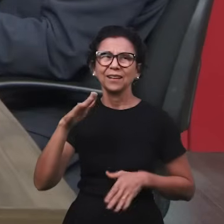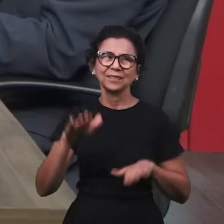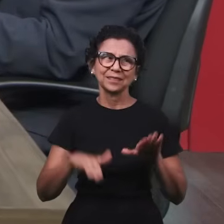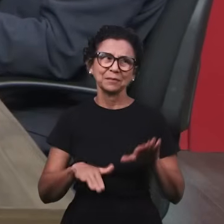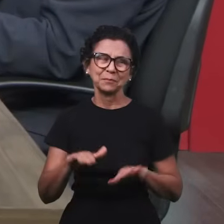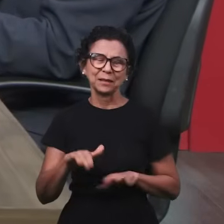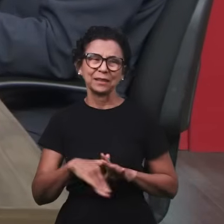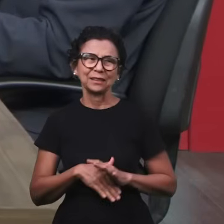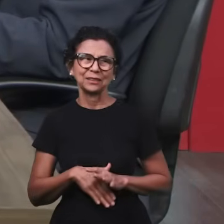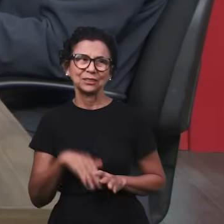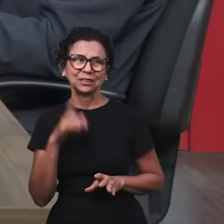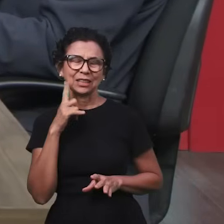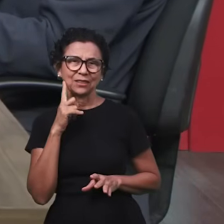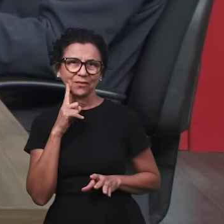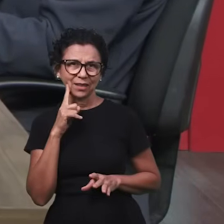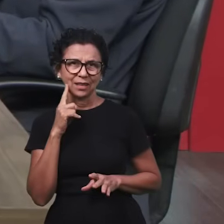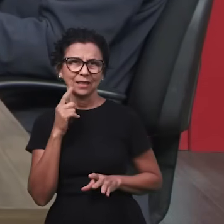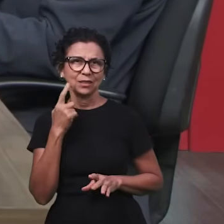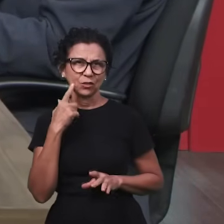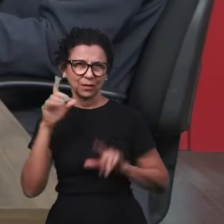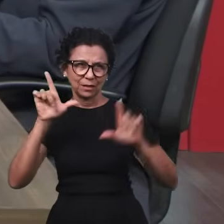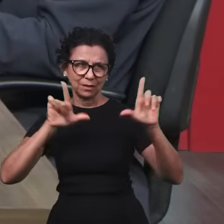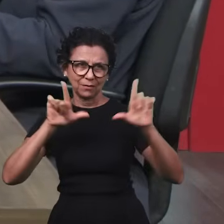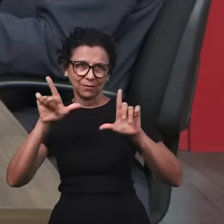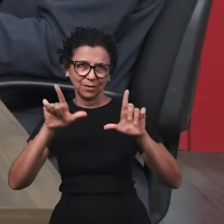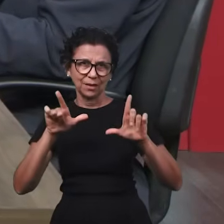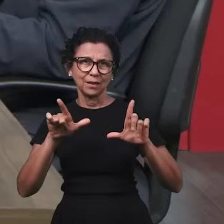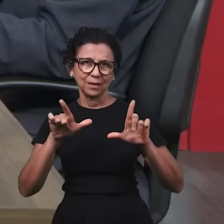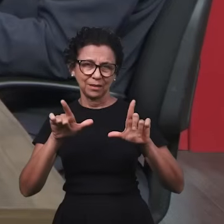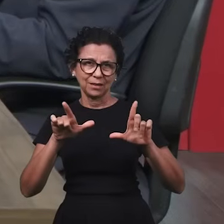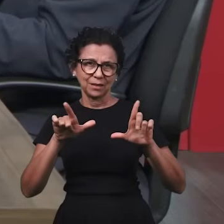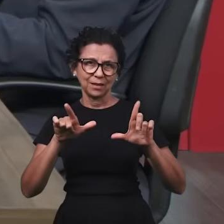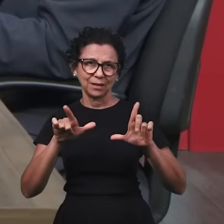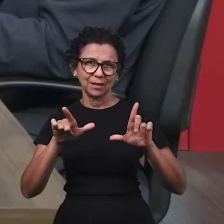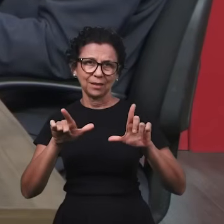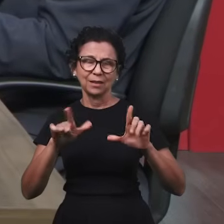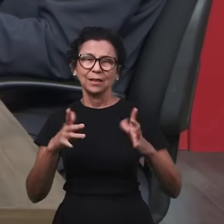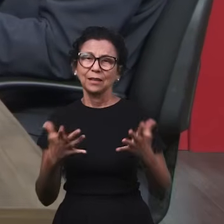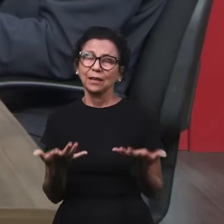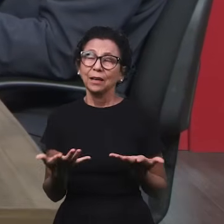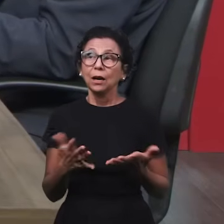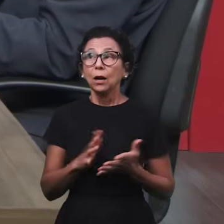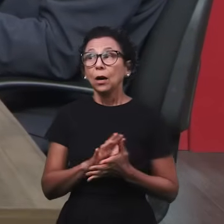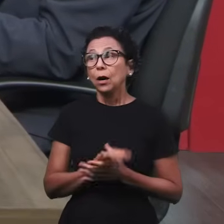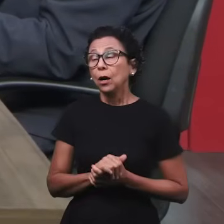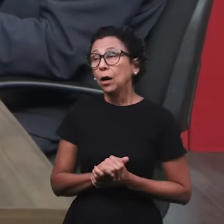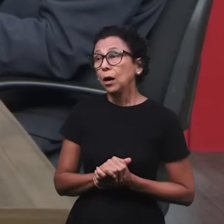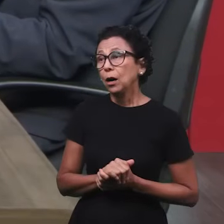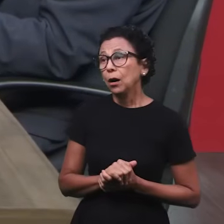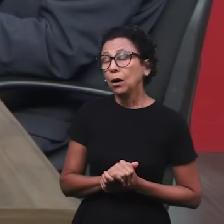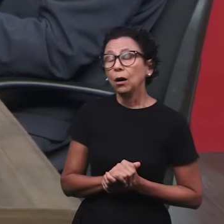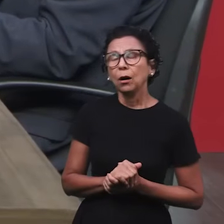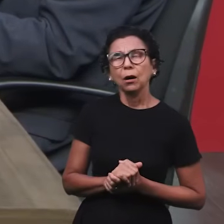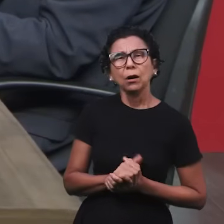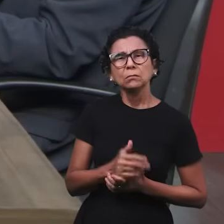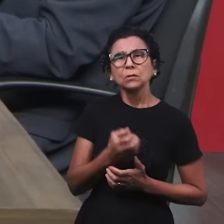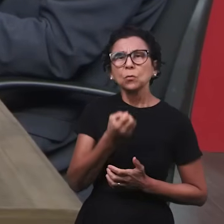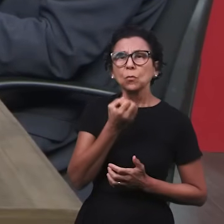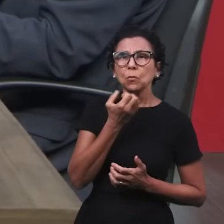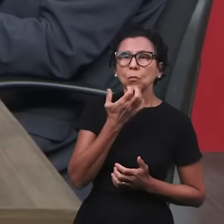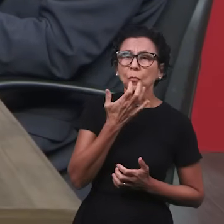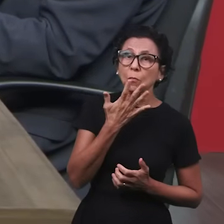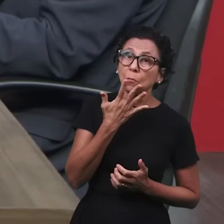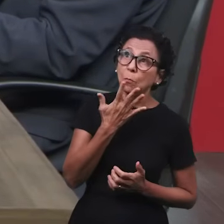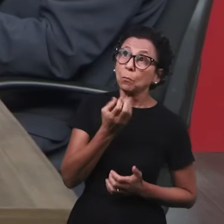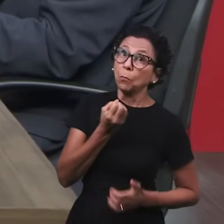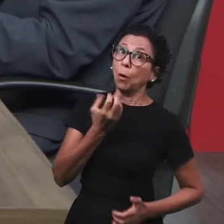na televisão, né? Nas mídias. É falar o seguinte, olha, o bem não é tão bom. E o mal não é tão mal. Então